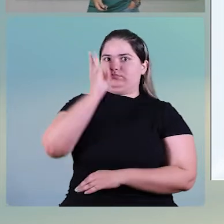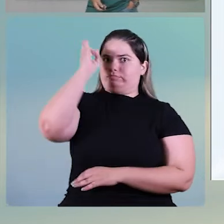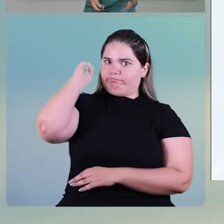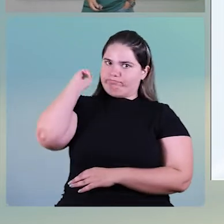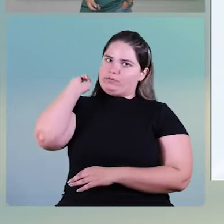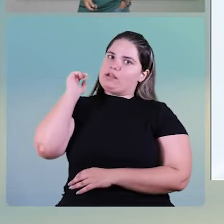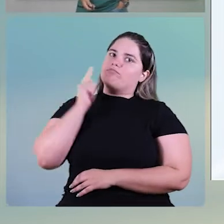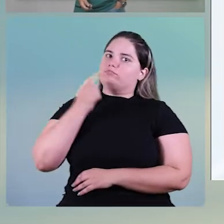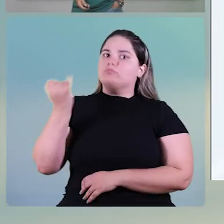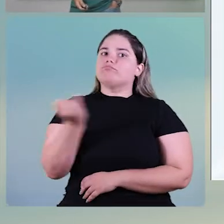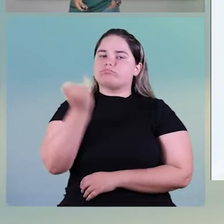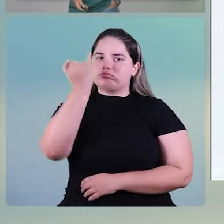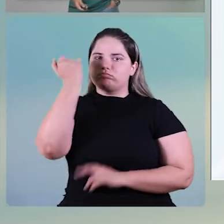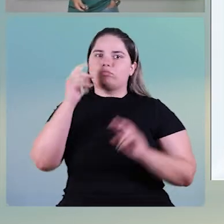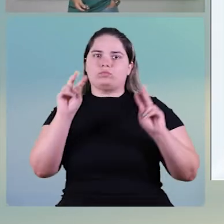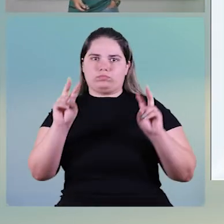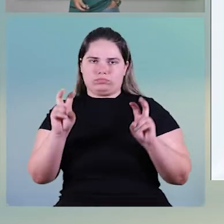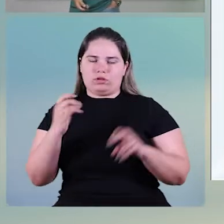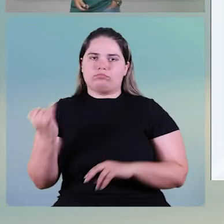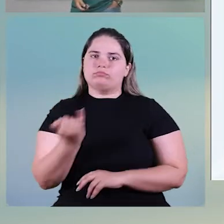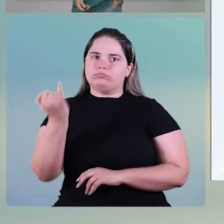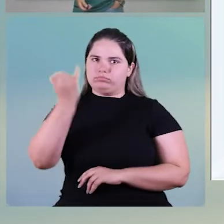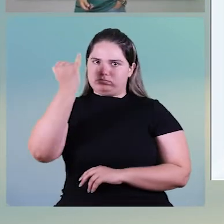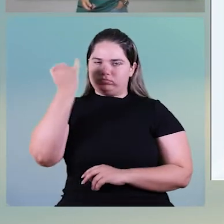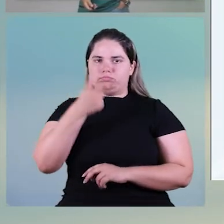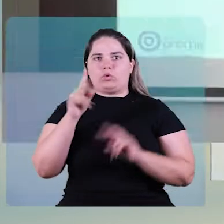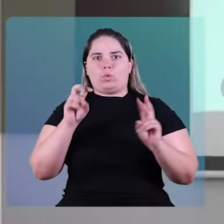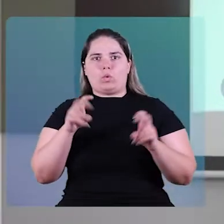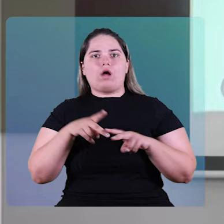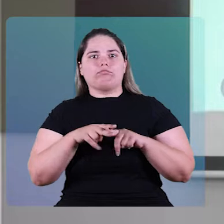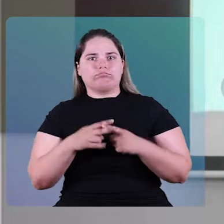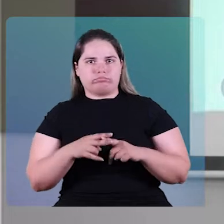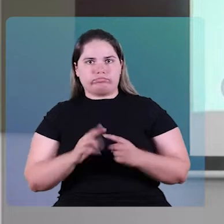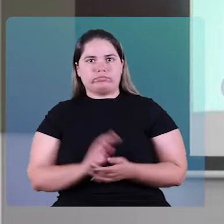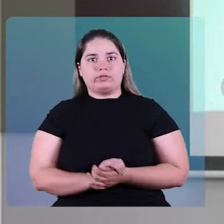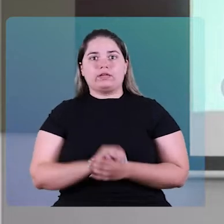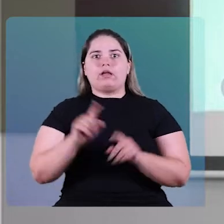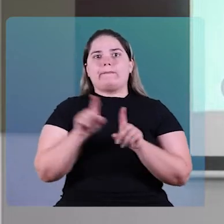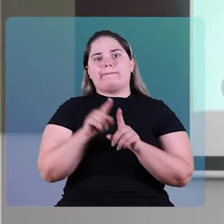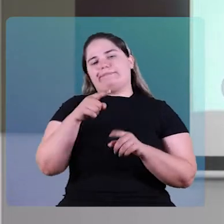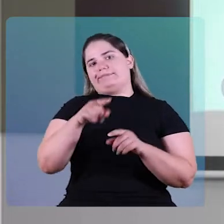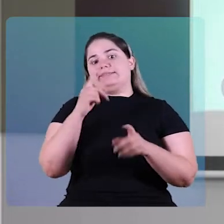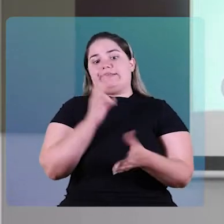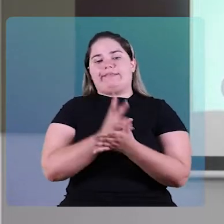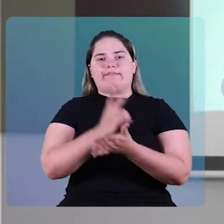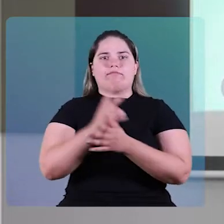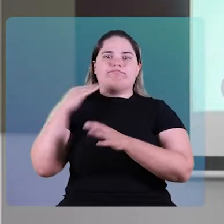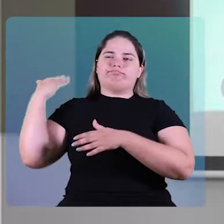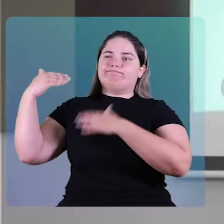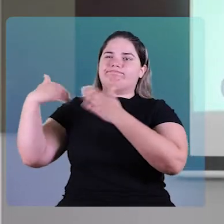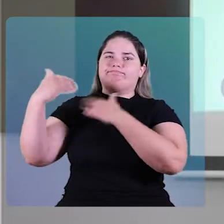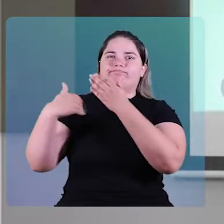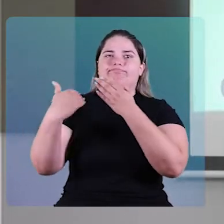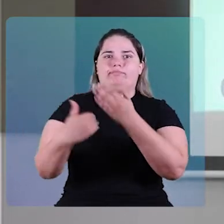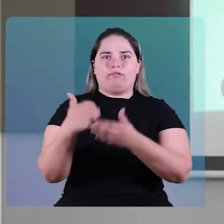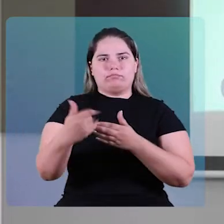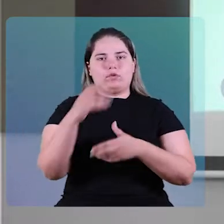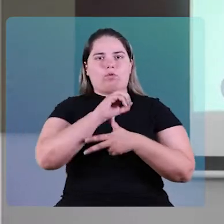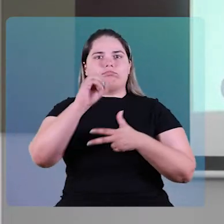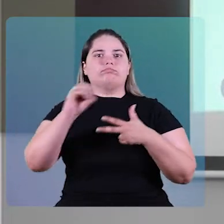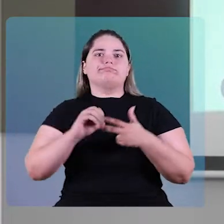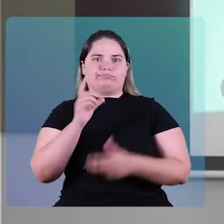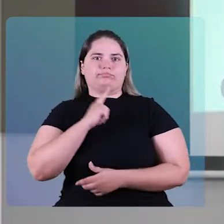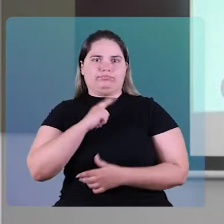tema importantíssimo do conteúdo de mecânica e que é cadeira cativa em todas as edições do